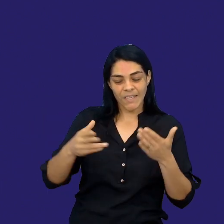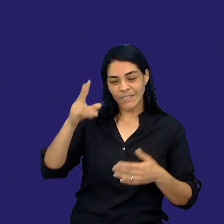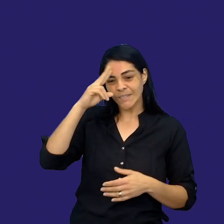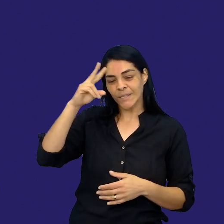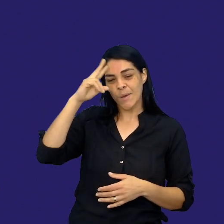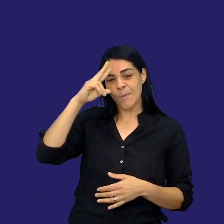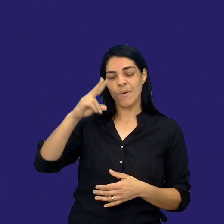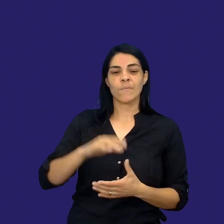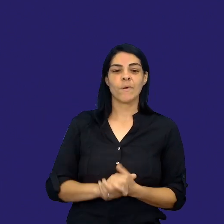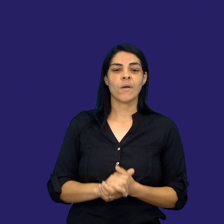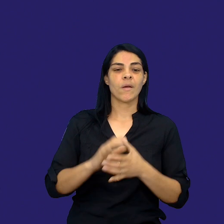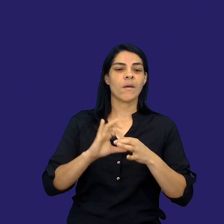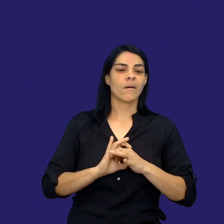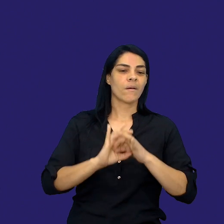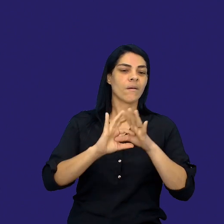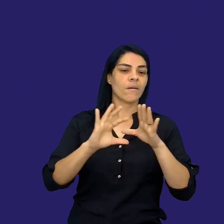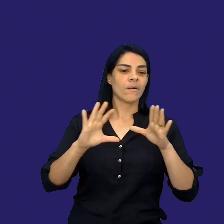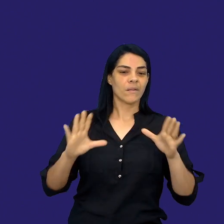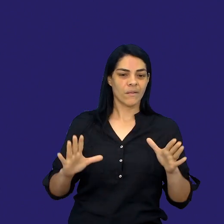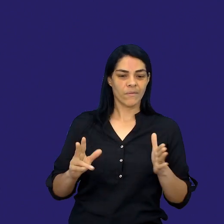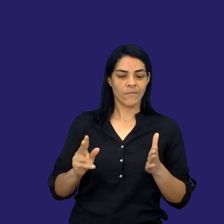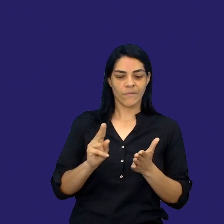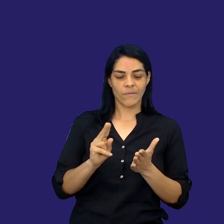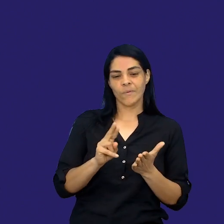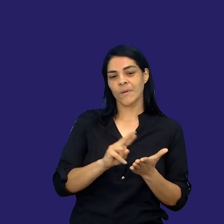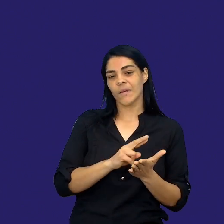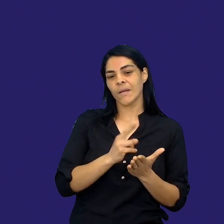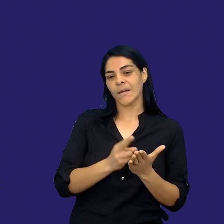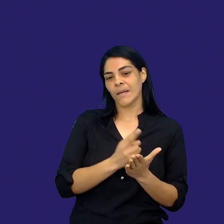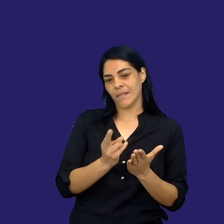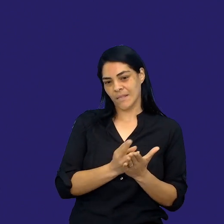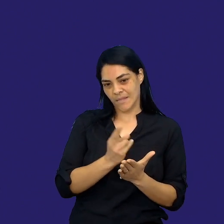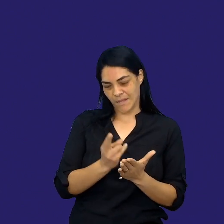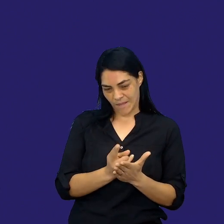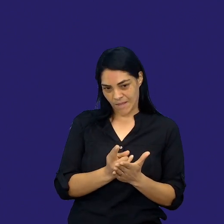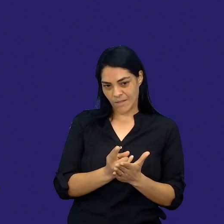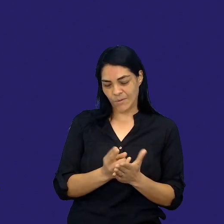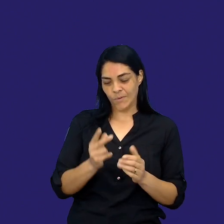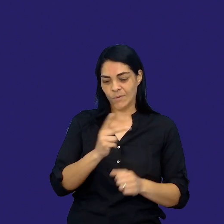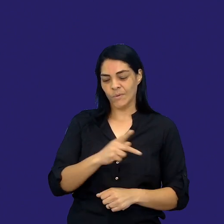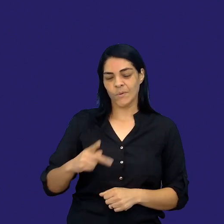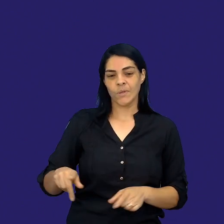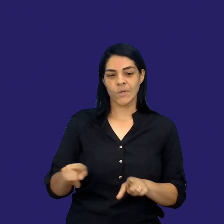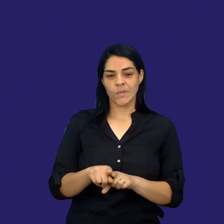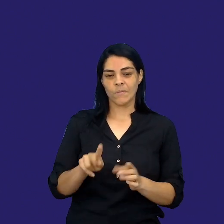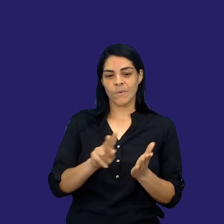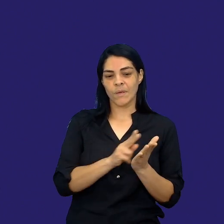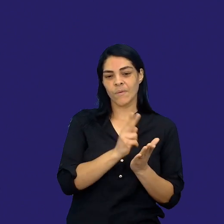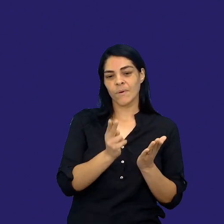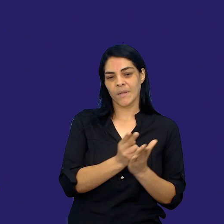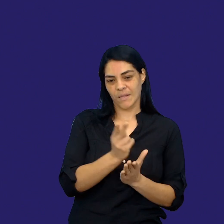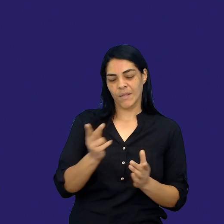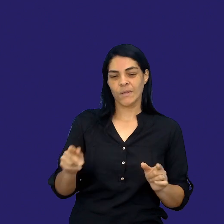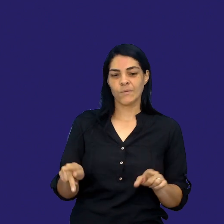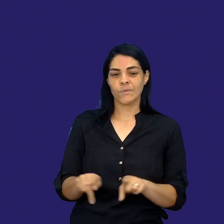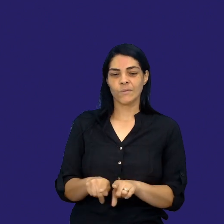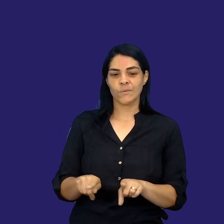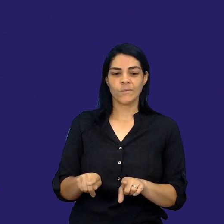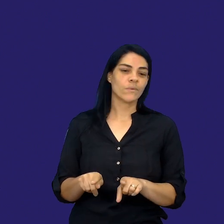eles estão disponíveis, tanto o caderno do professor quanto o caderno do estudante, do aluno,